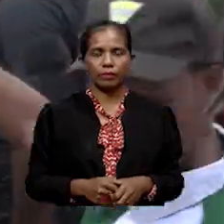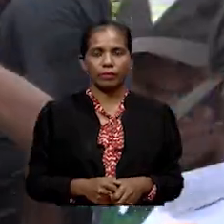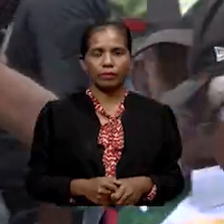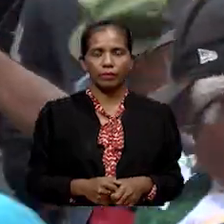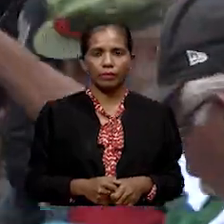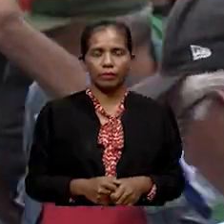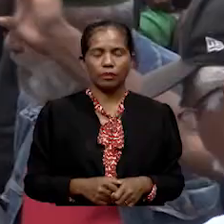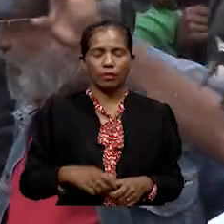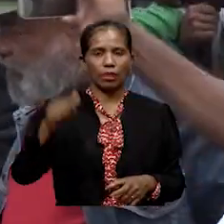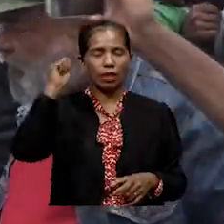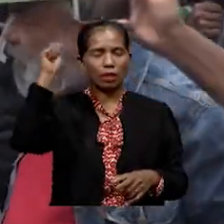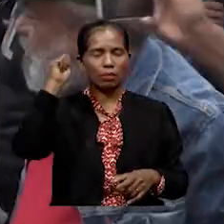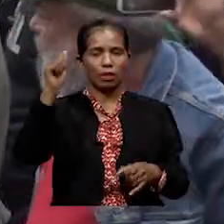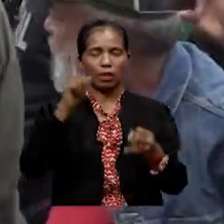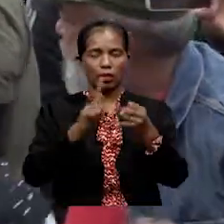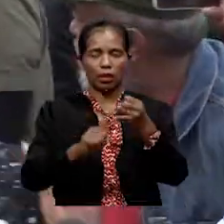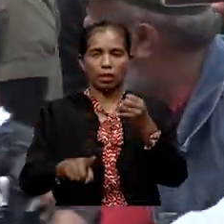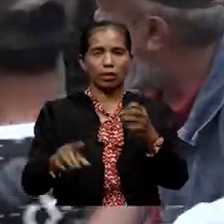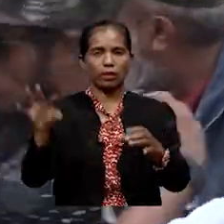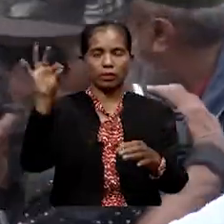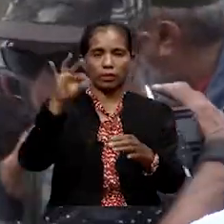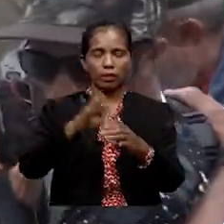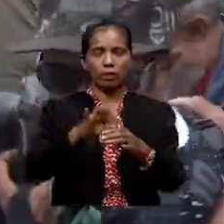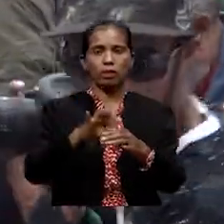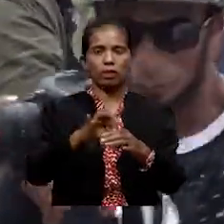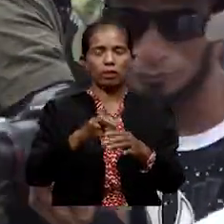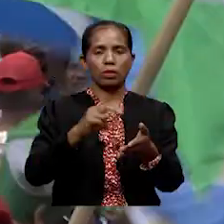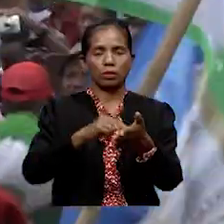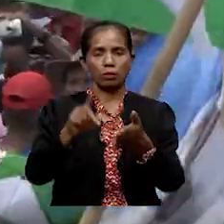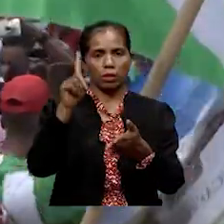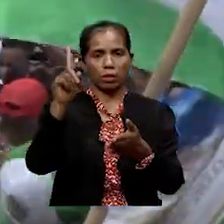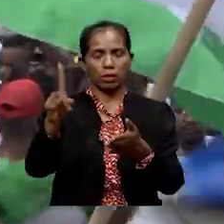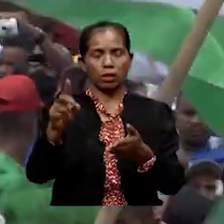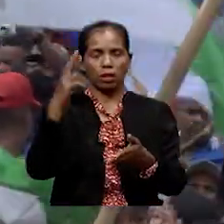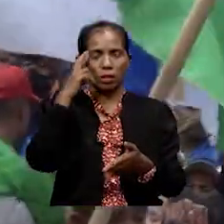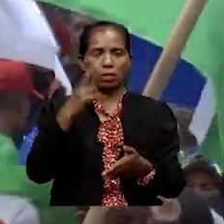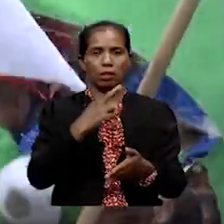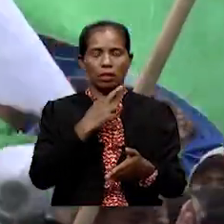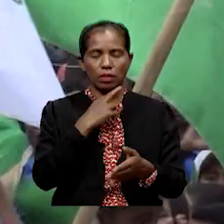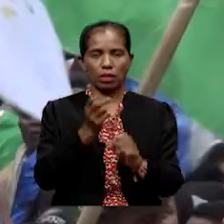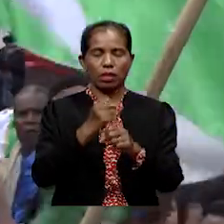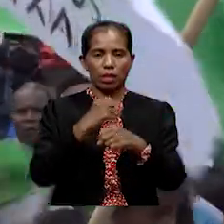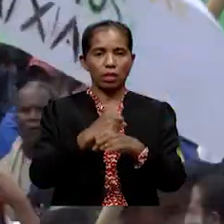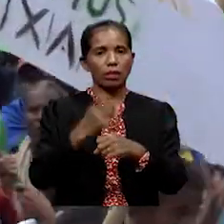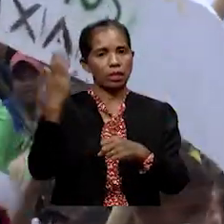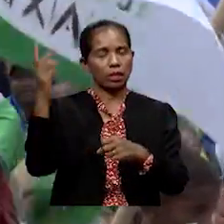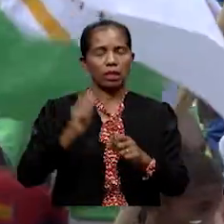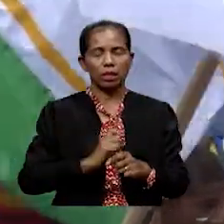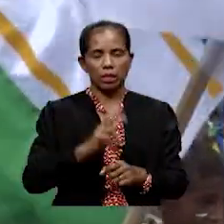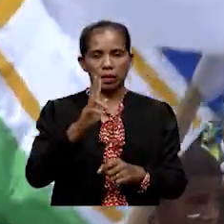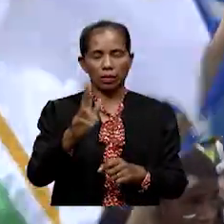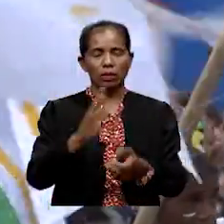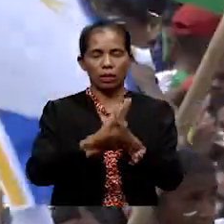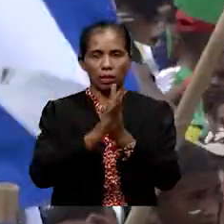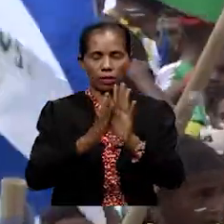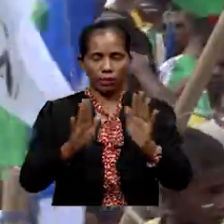Ia kampanye ikut segunda volta husi kandidatu presidente republika nomor sorteu ida José Ramos Horta nebe realize eta stolu lau ia ambitu hak matek